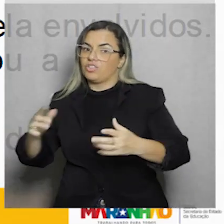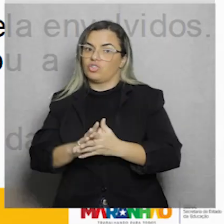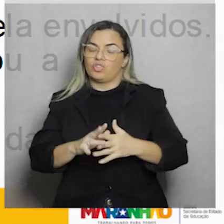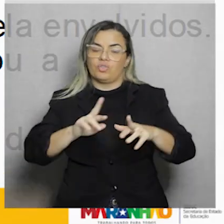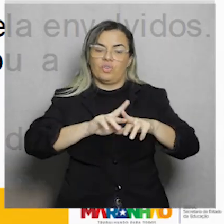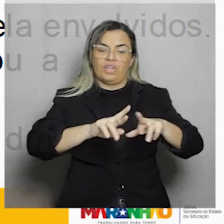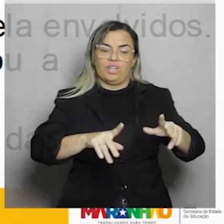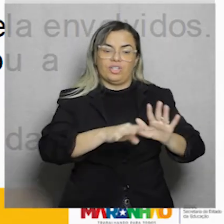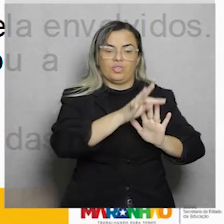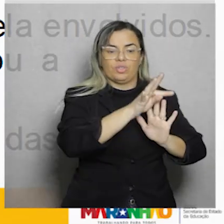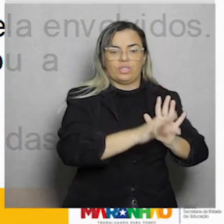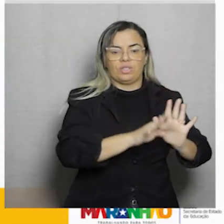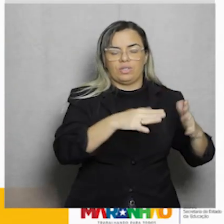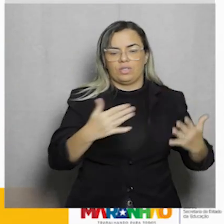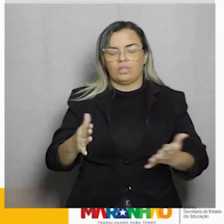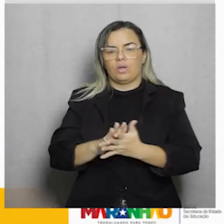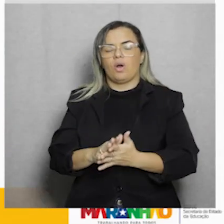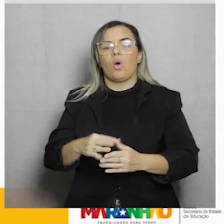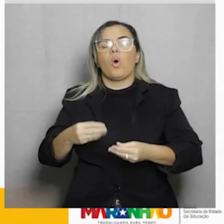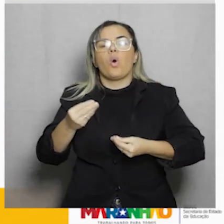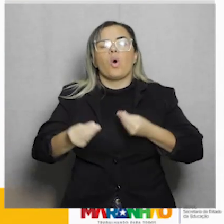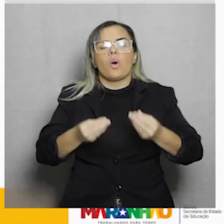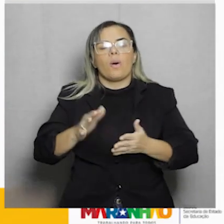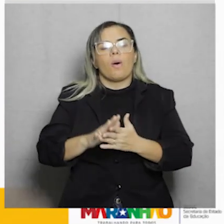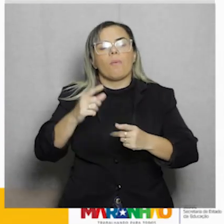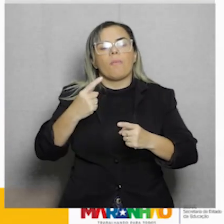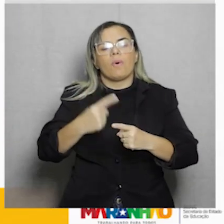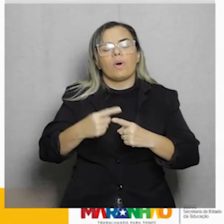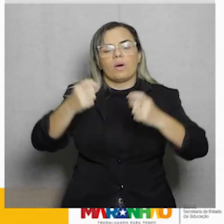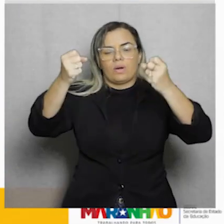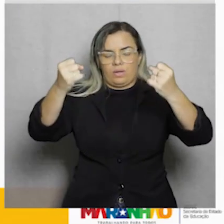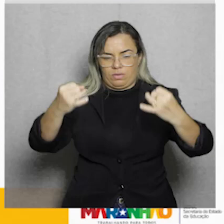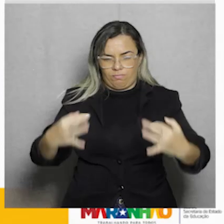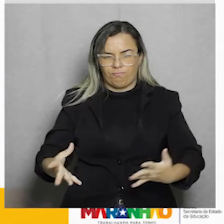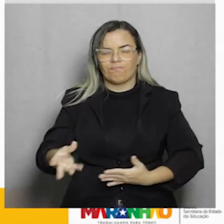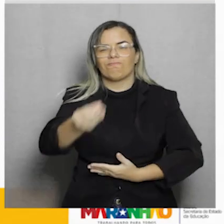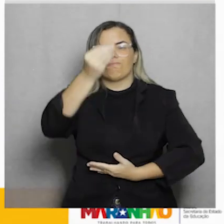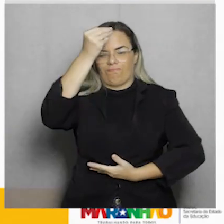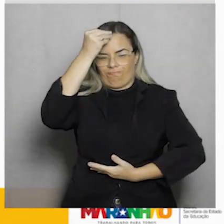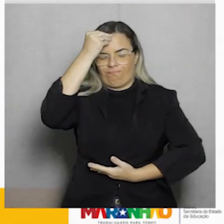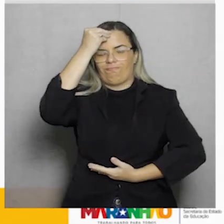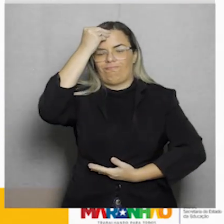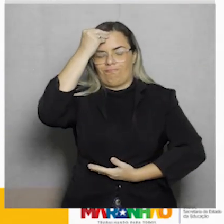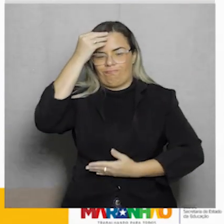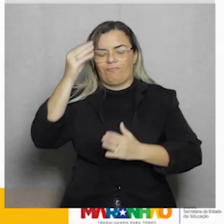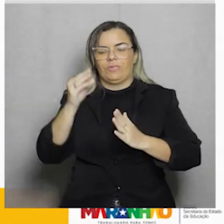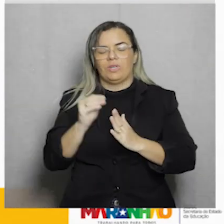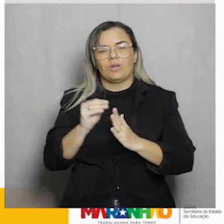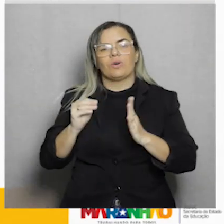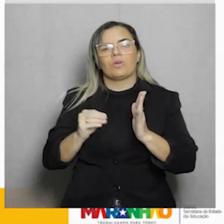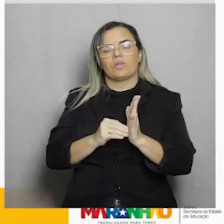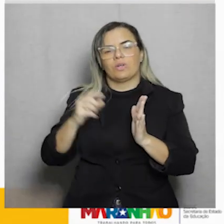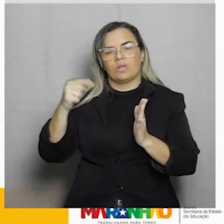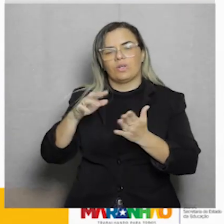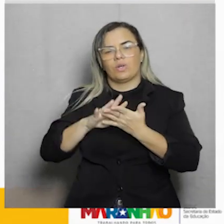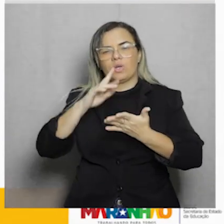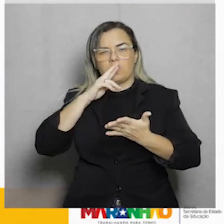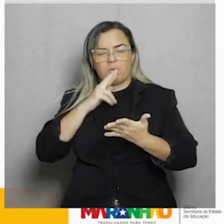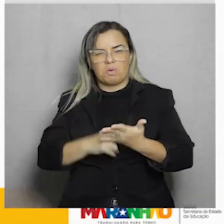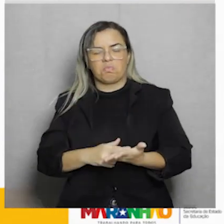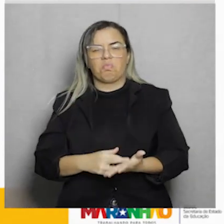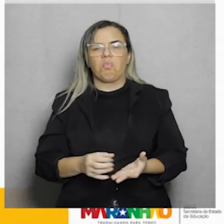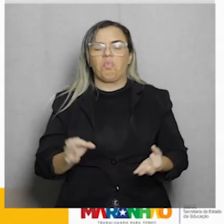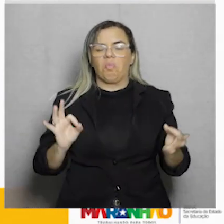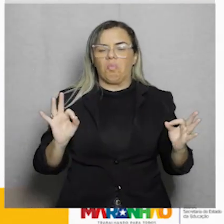bem. Dessa forma, olha só a justificativa, para reforçar ainda mais, a gente responder de uma forma coerente a